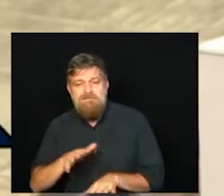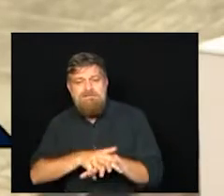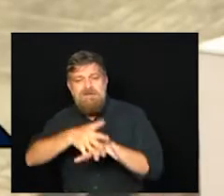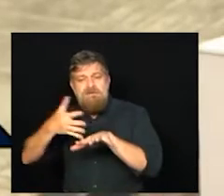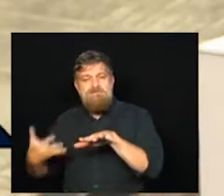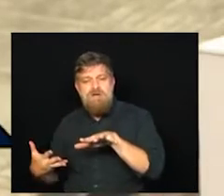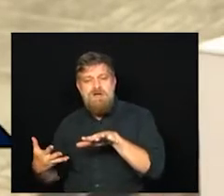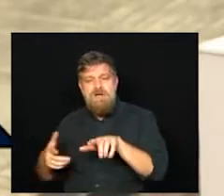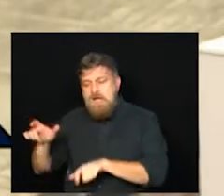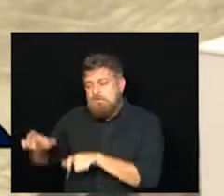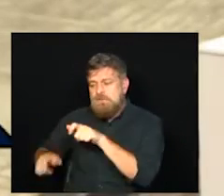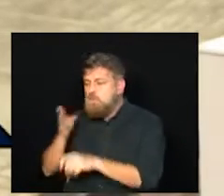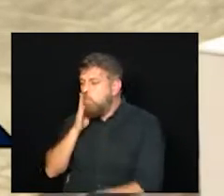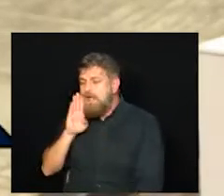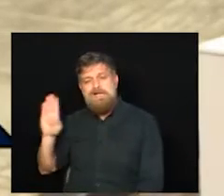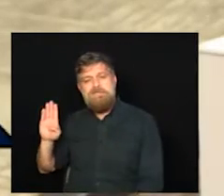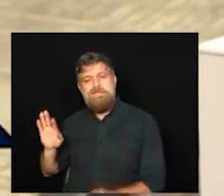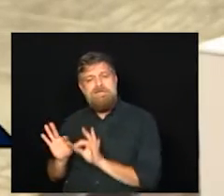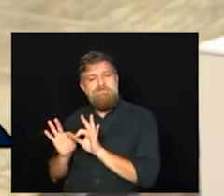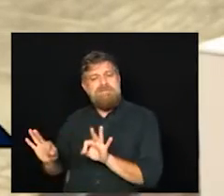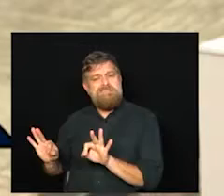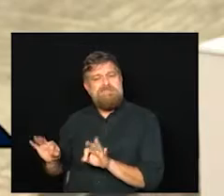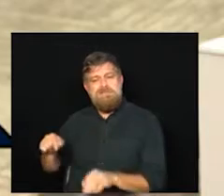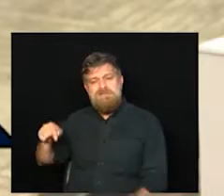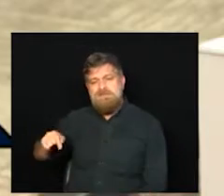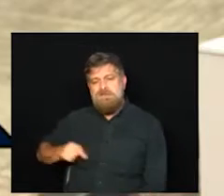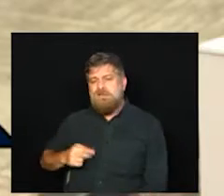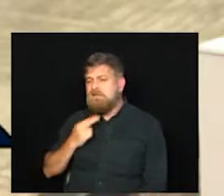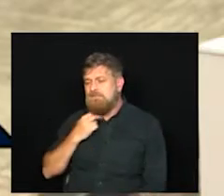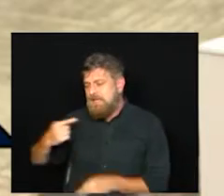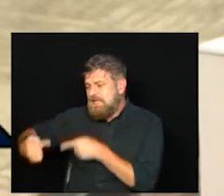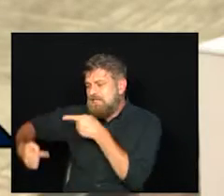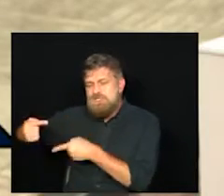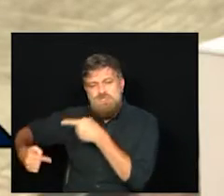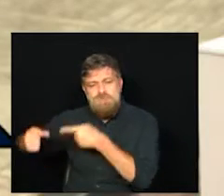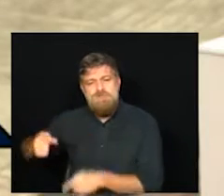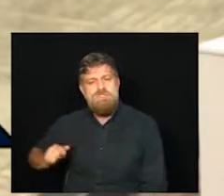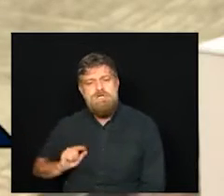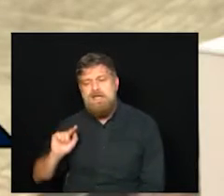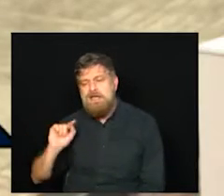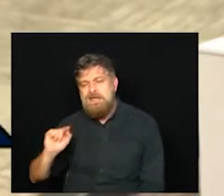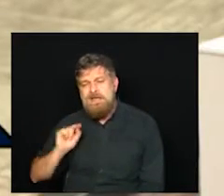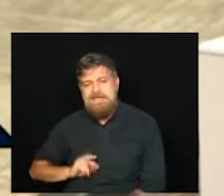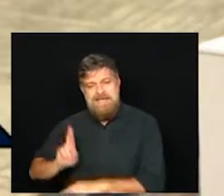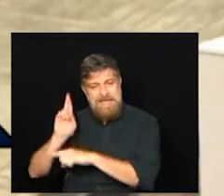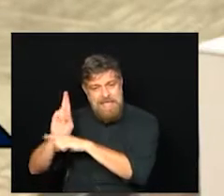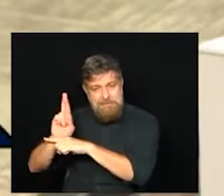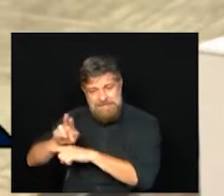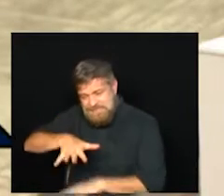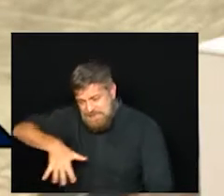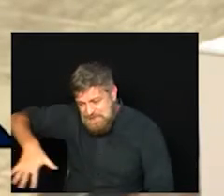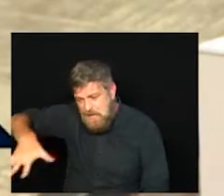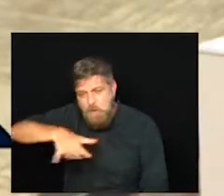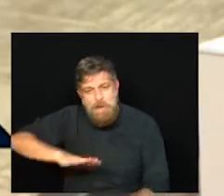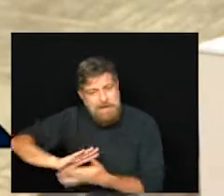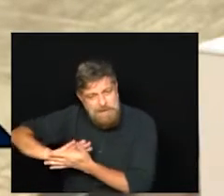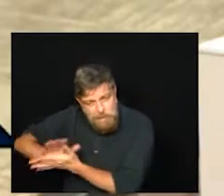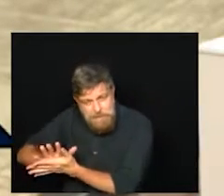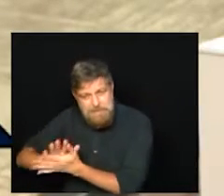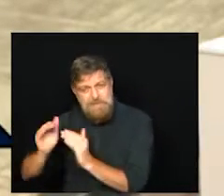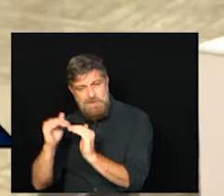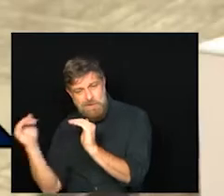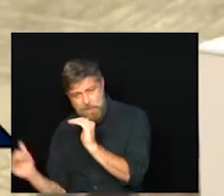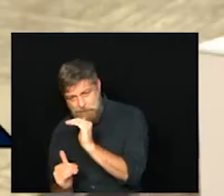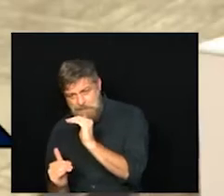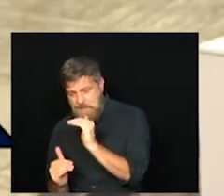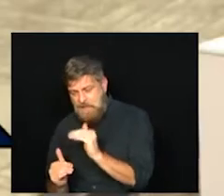os candidatos, pessoal que discute pautas que representam os setores mais oprimidos, os